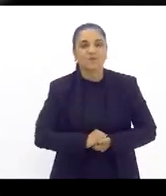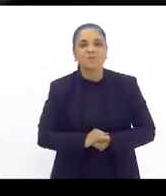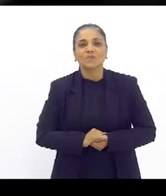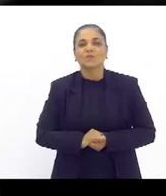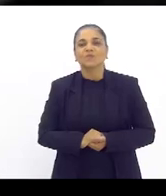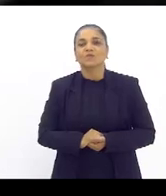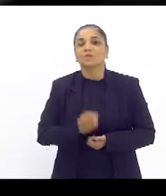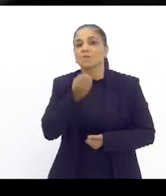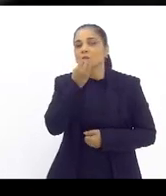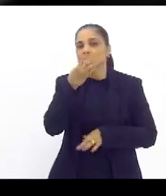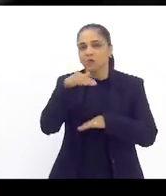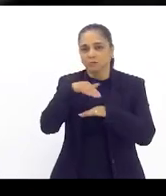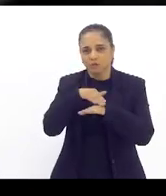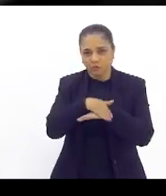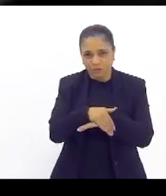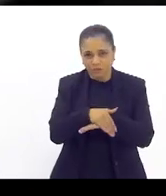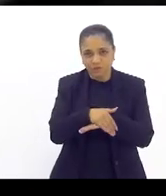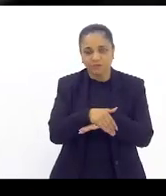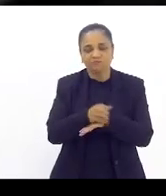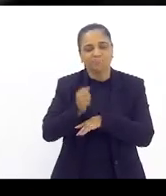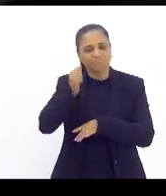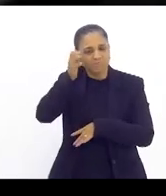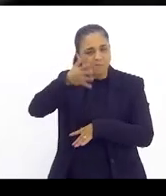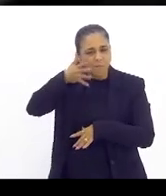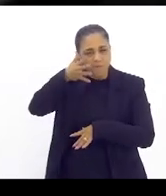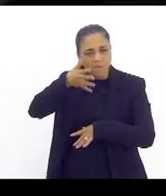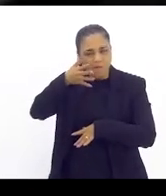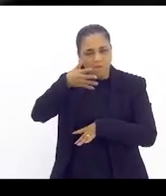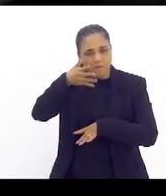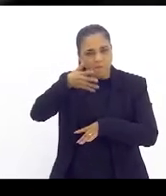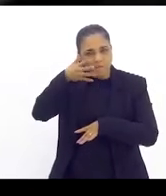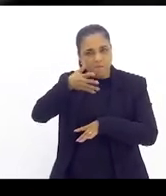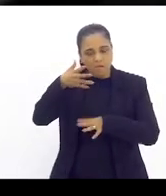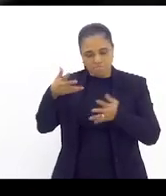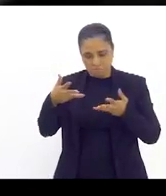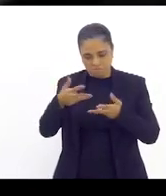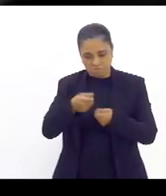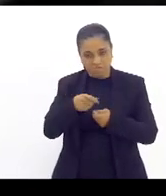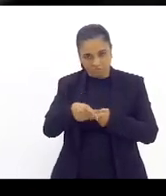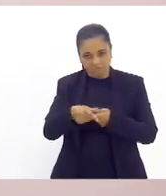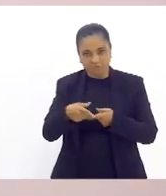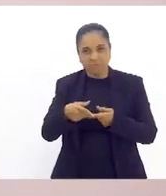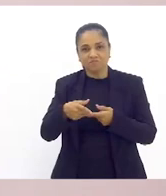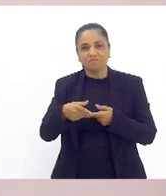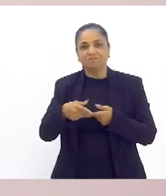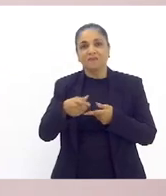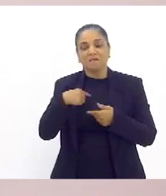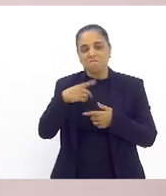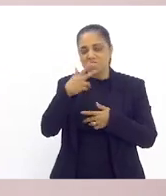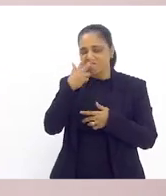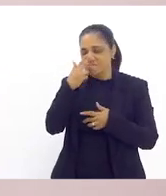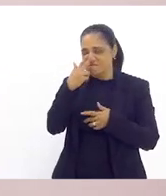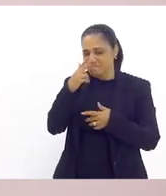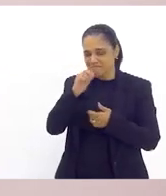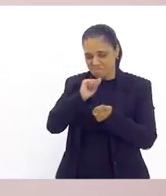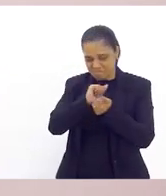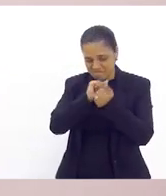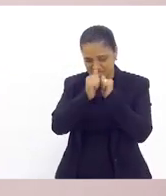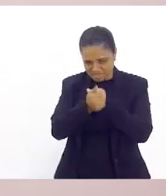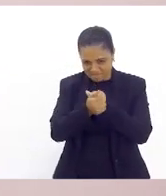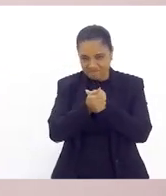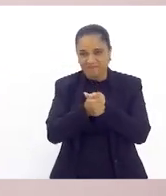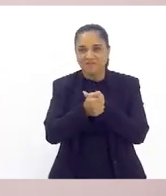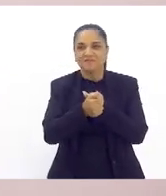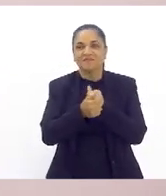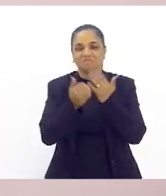Boa noite né Depois de uma fala dessa né parecer quase com aquele fenômeno não tem como né então gostaria